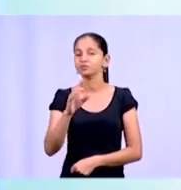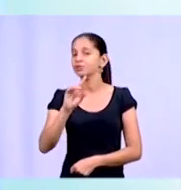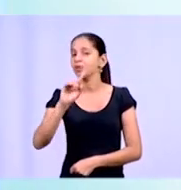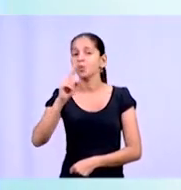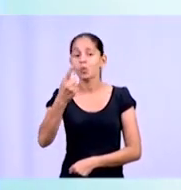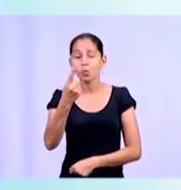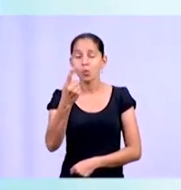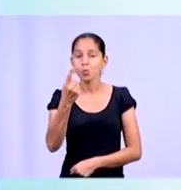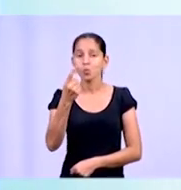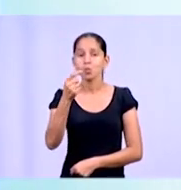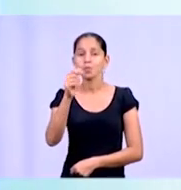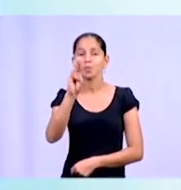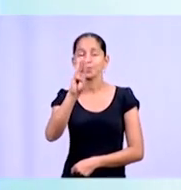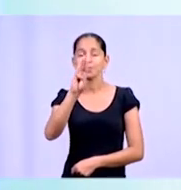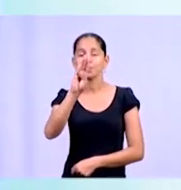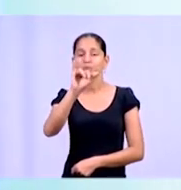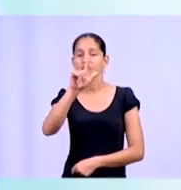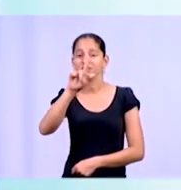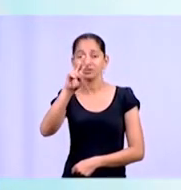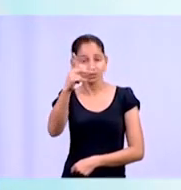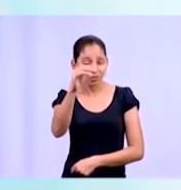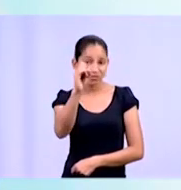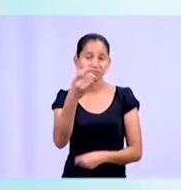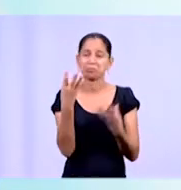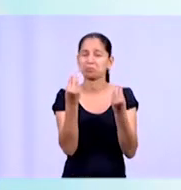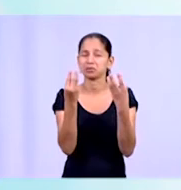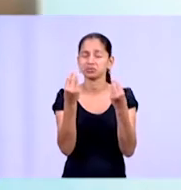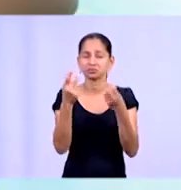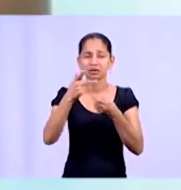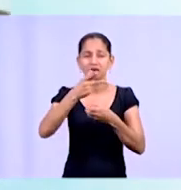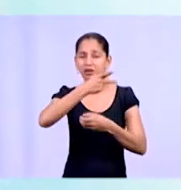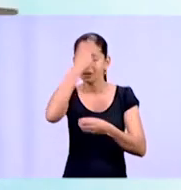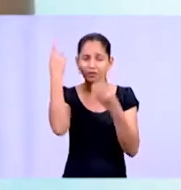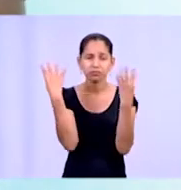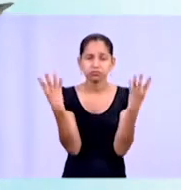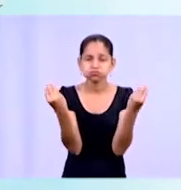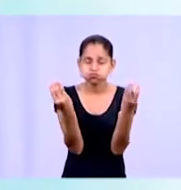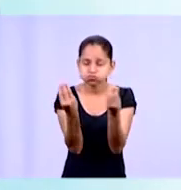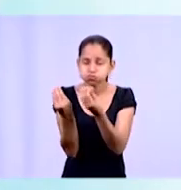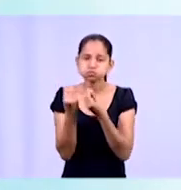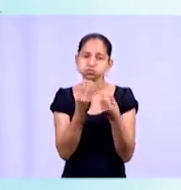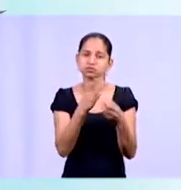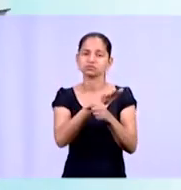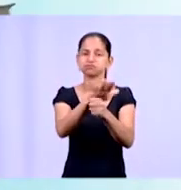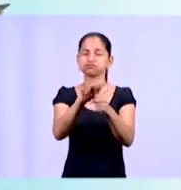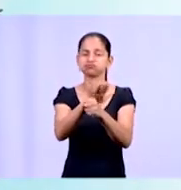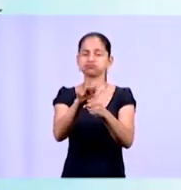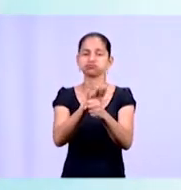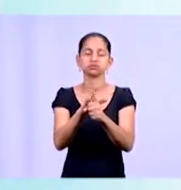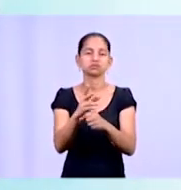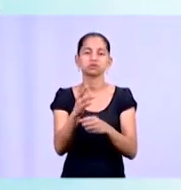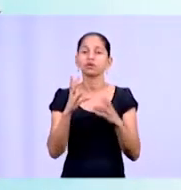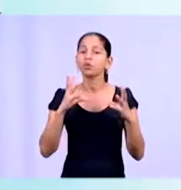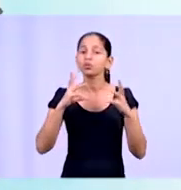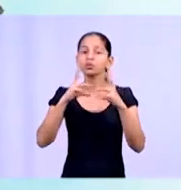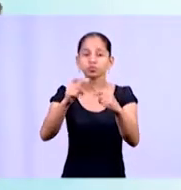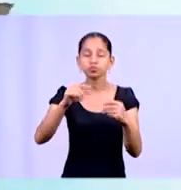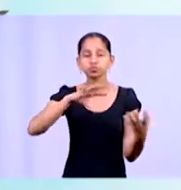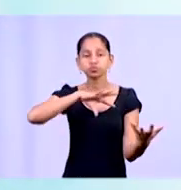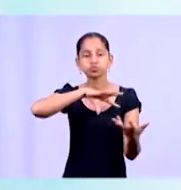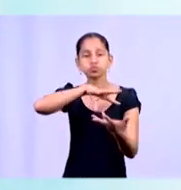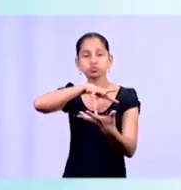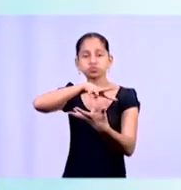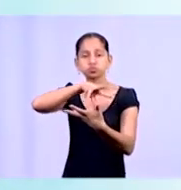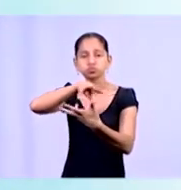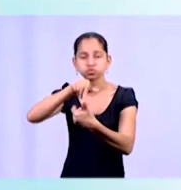de pessoas que utilizam o Windows. Imagina, um grupo, um produto que é utilizado por um quinto da população, praticamente, um pouco